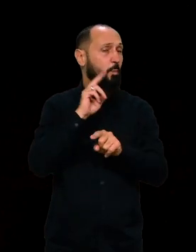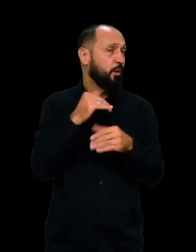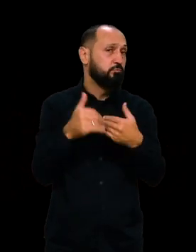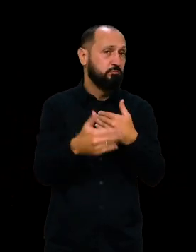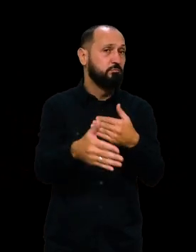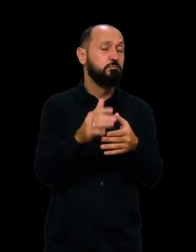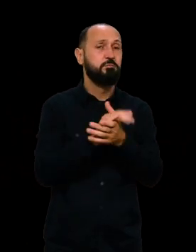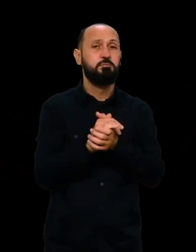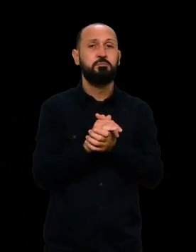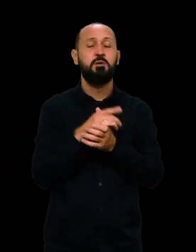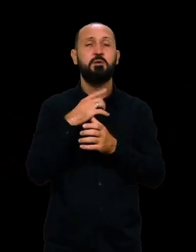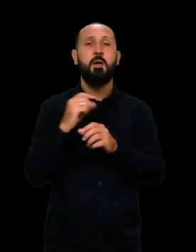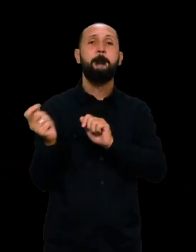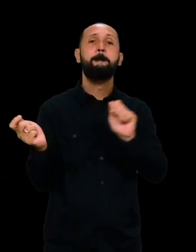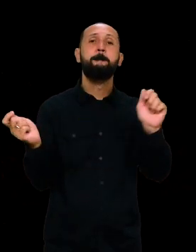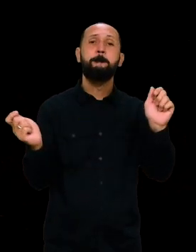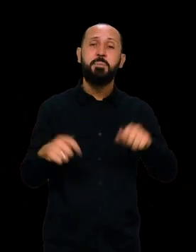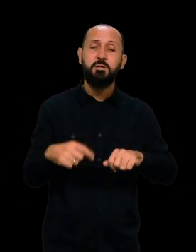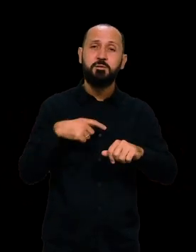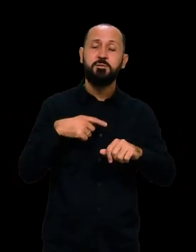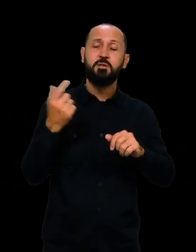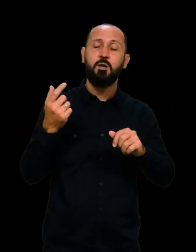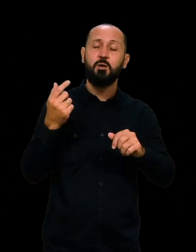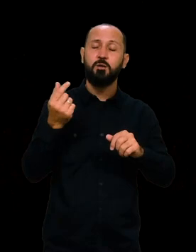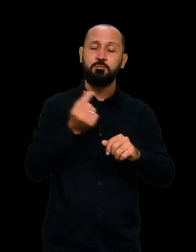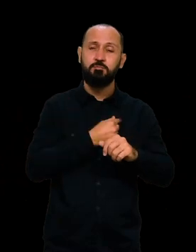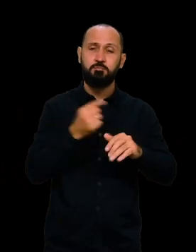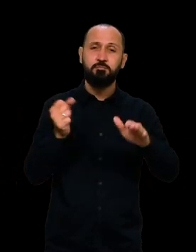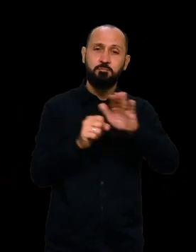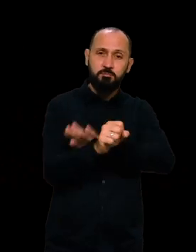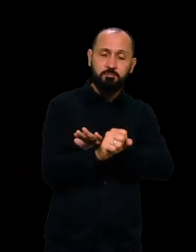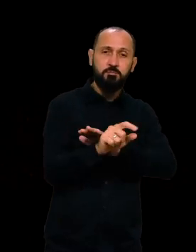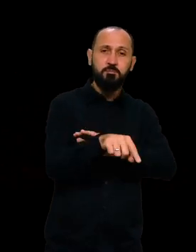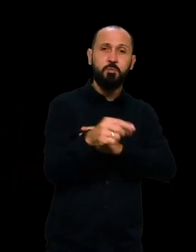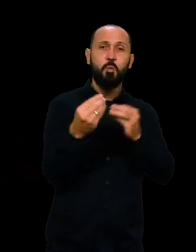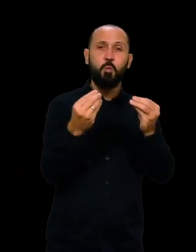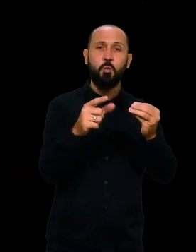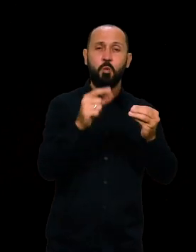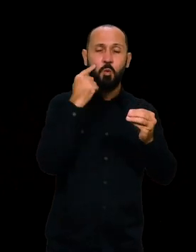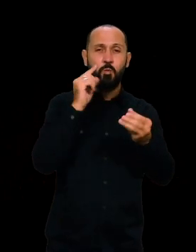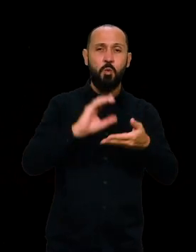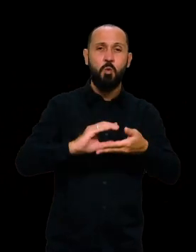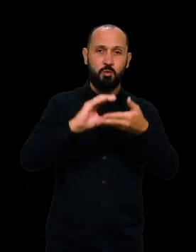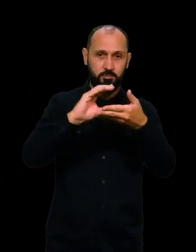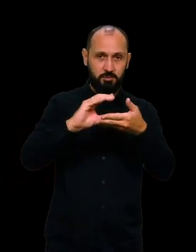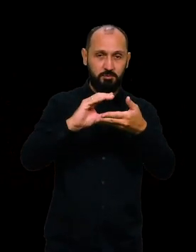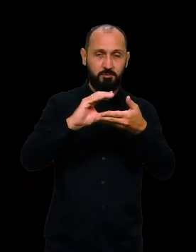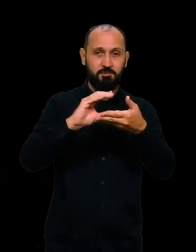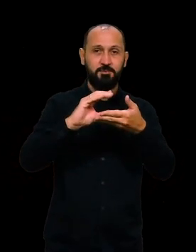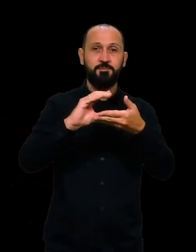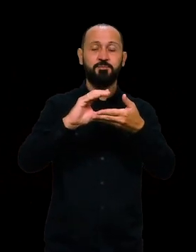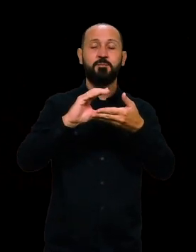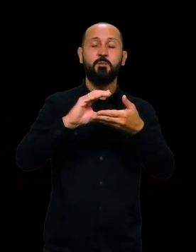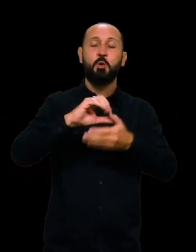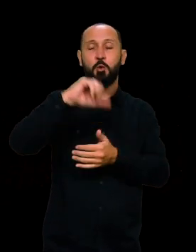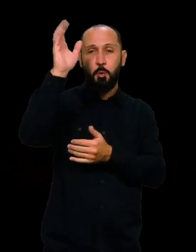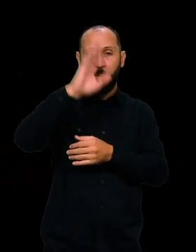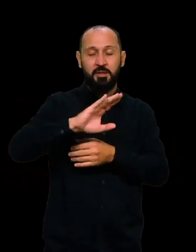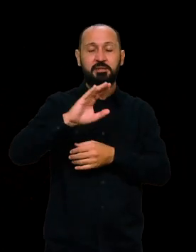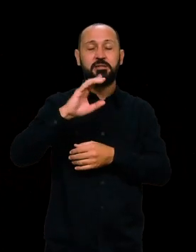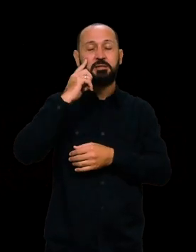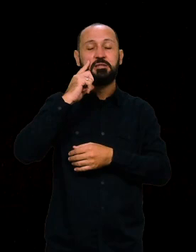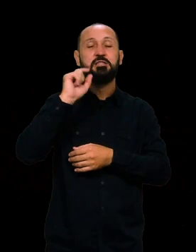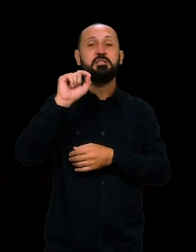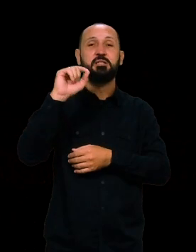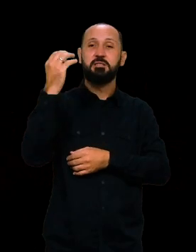uma conversa com uma possibilidade, e agora hoje designado como conselheiro também do Conselho